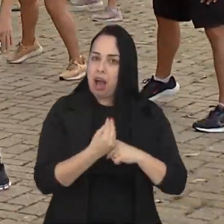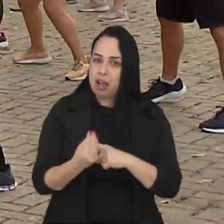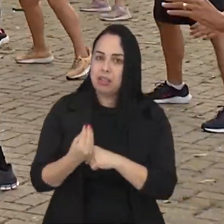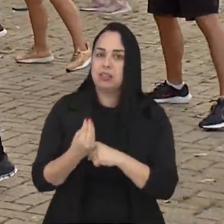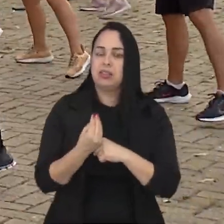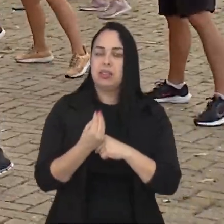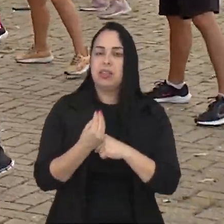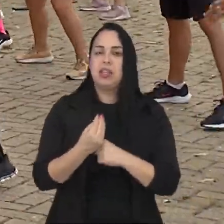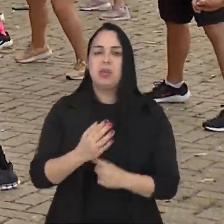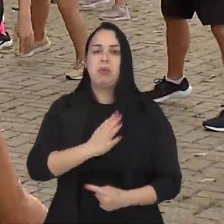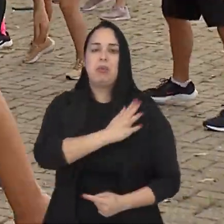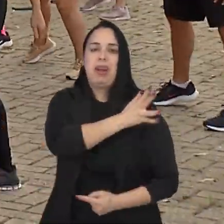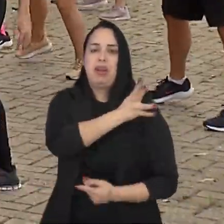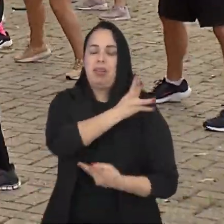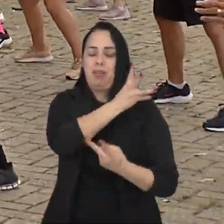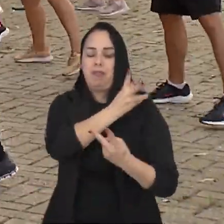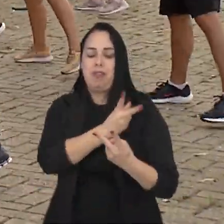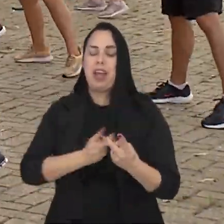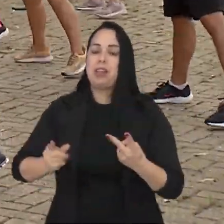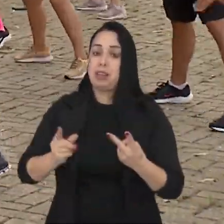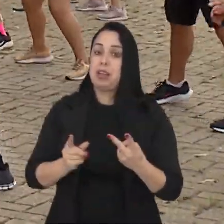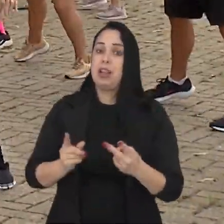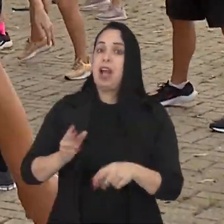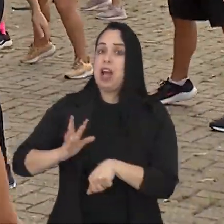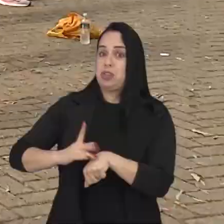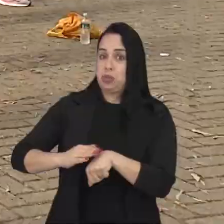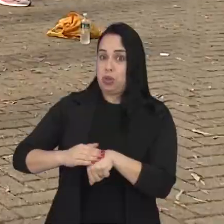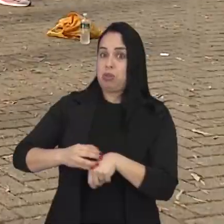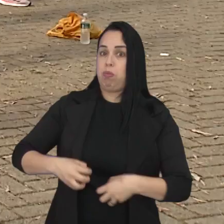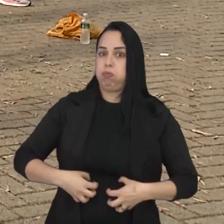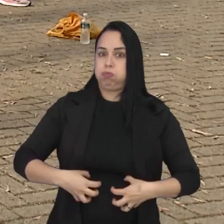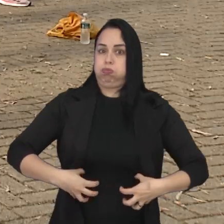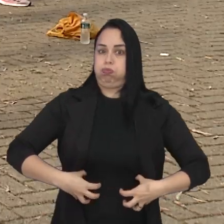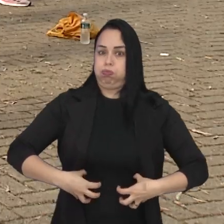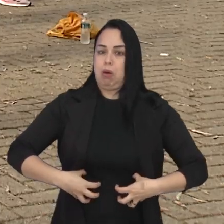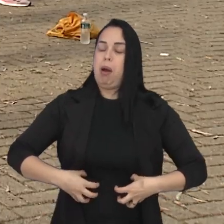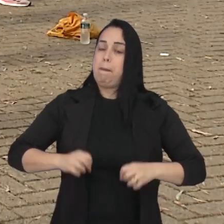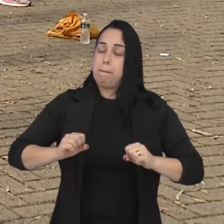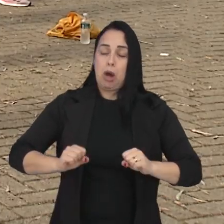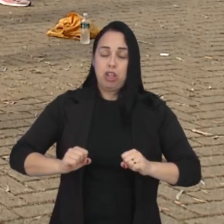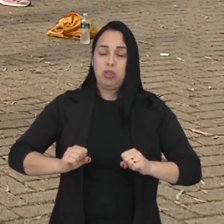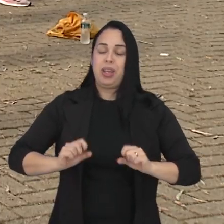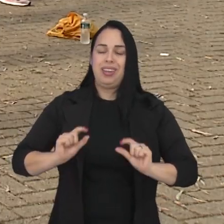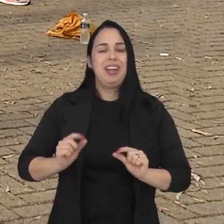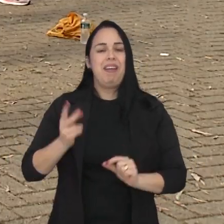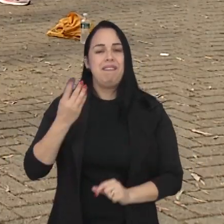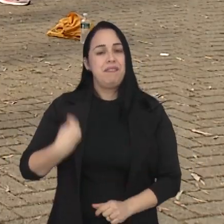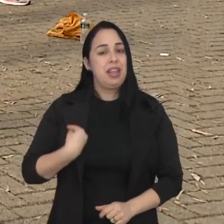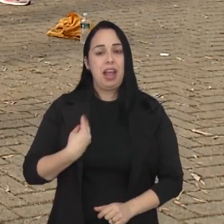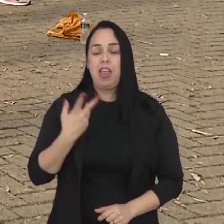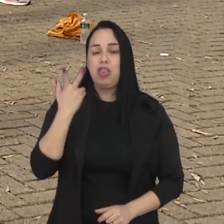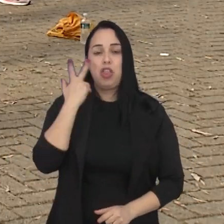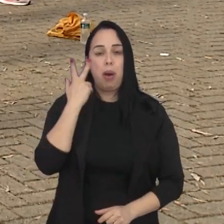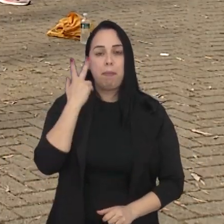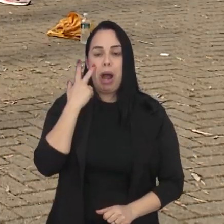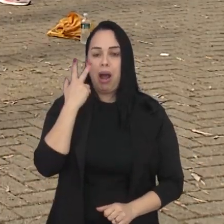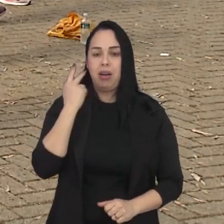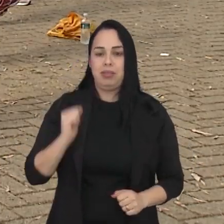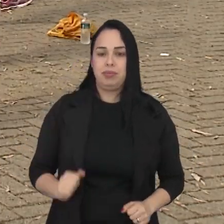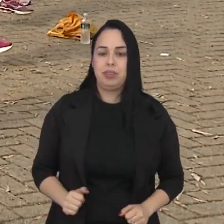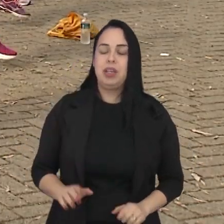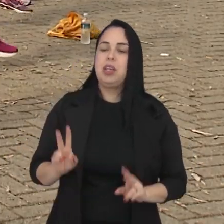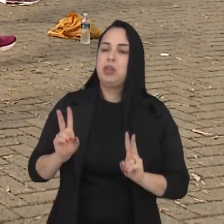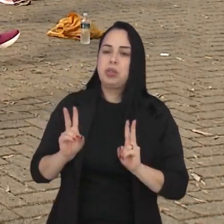cuidados indicados pelos médicos e derrubando os preconceitos pessoas com doenças inflamatórias intestinais podem viver uma